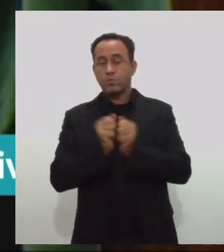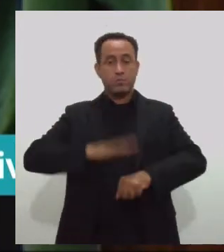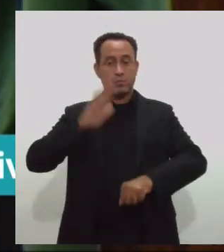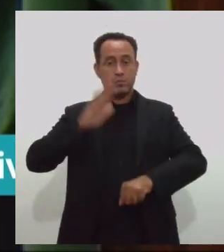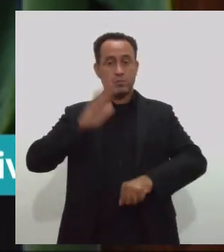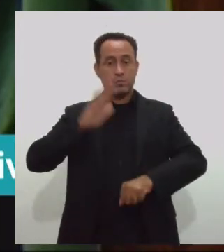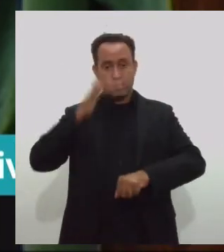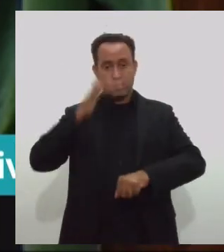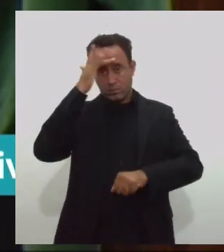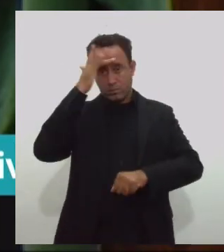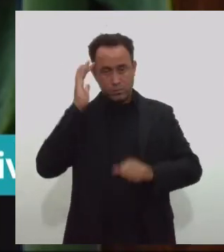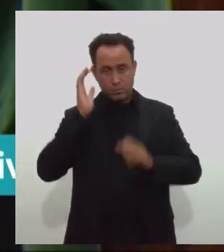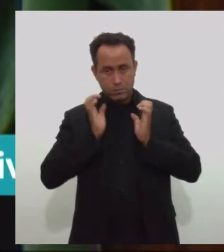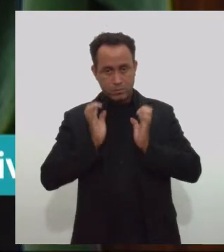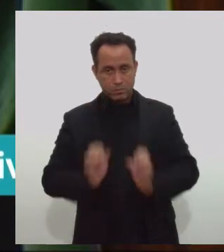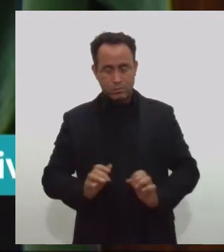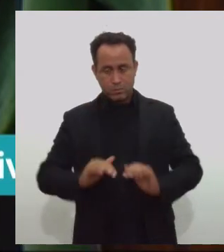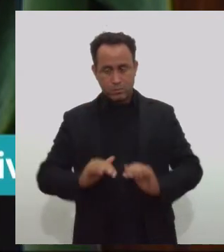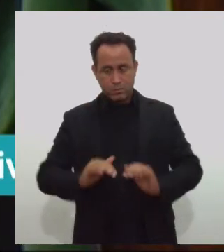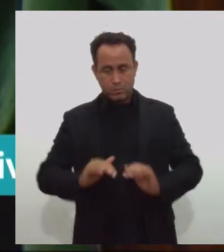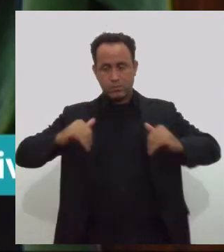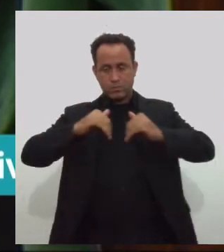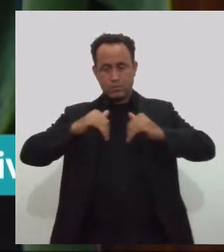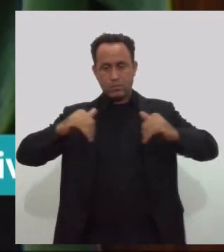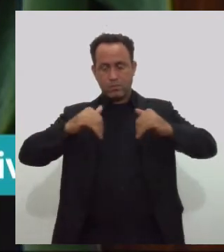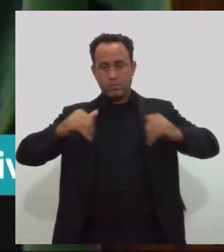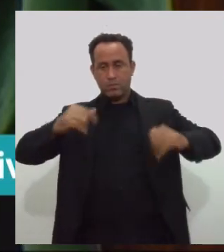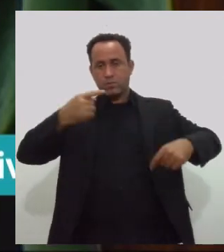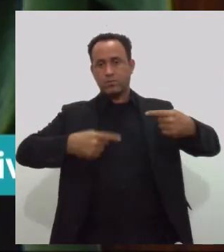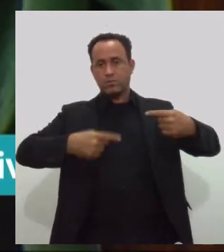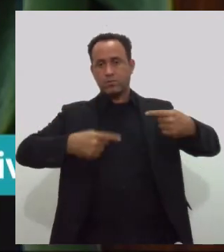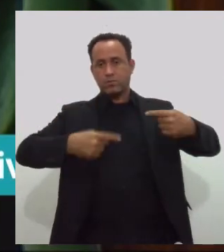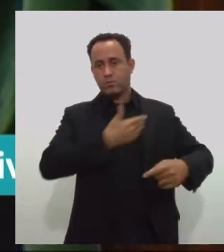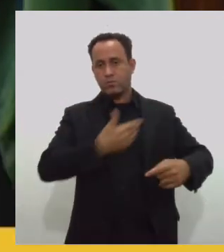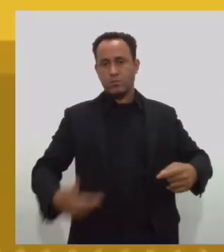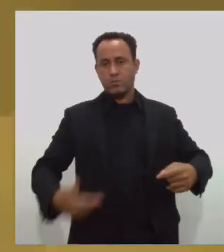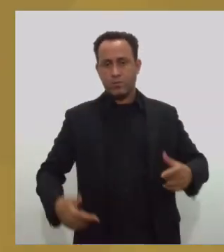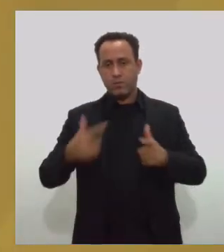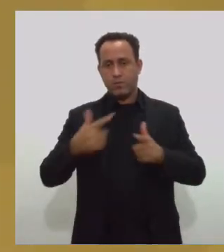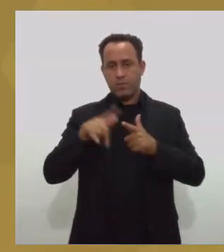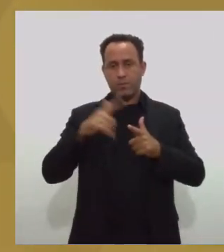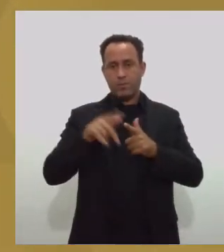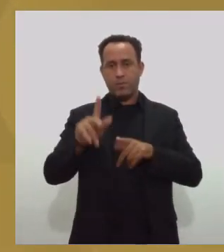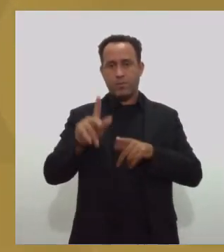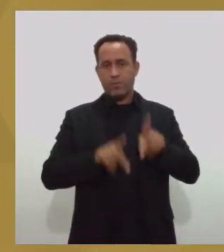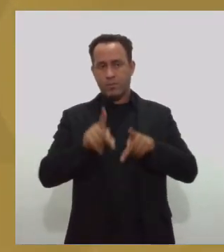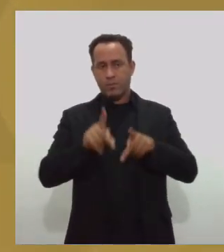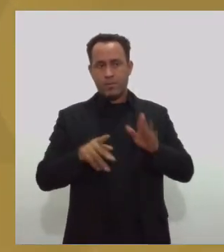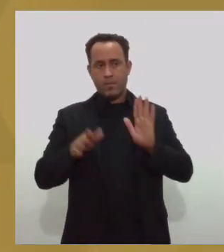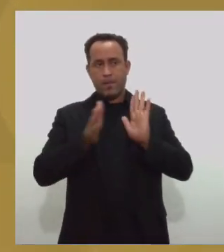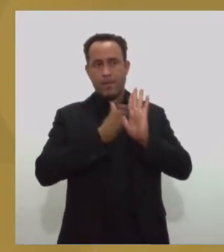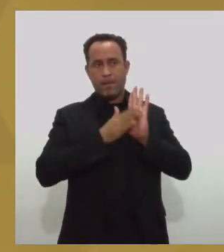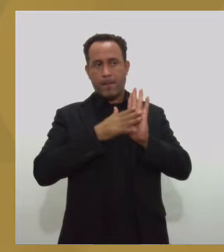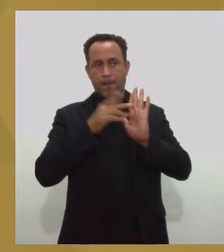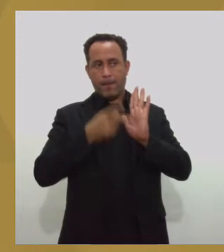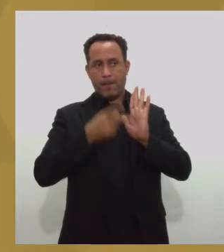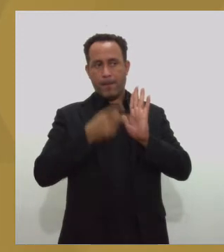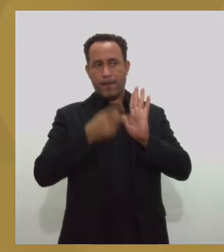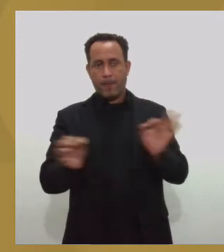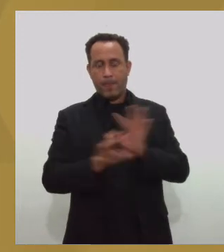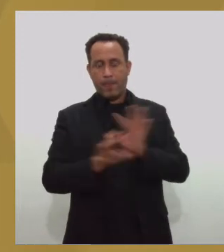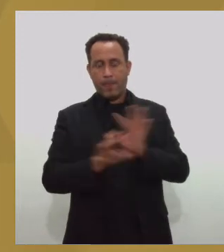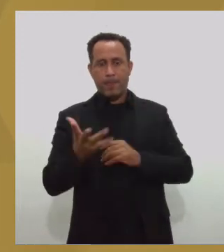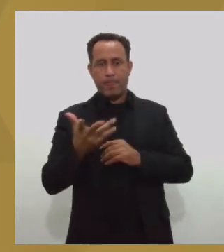pessoas de bem vão se afastando da vida pública, em prejuízo da população. A proposta acaba com a